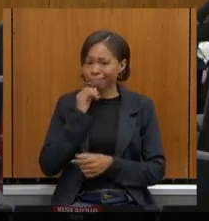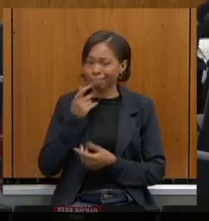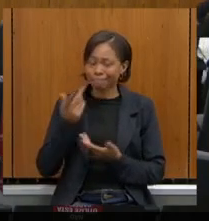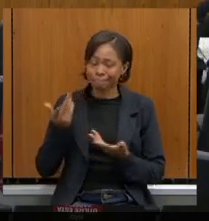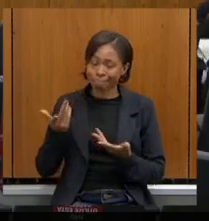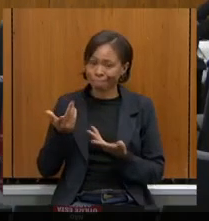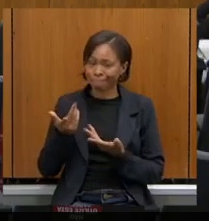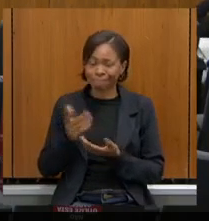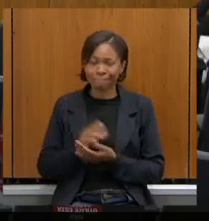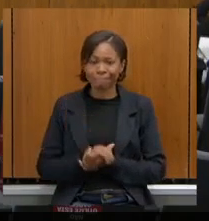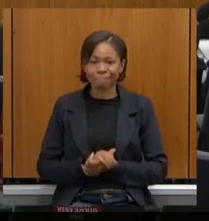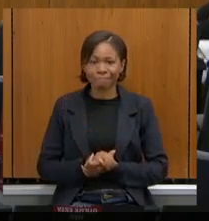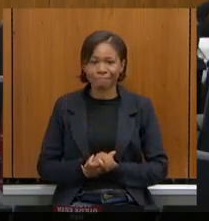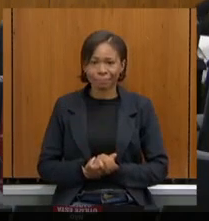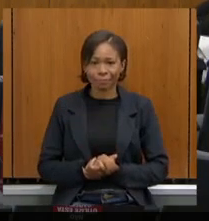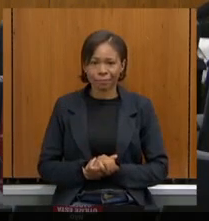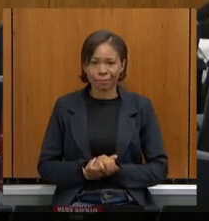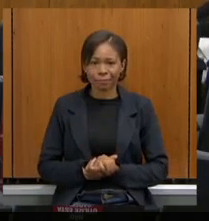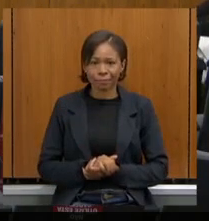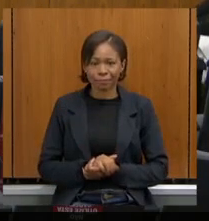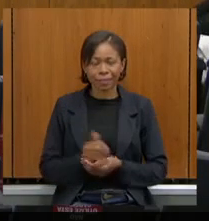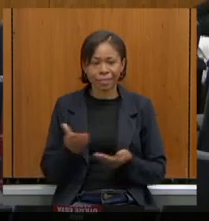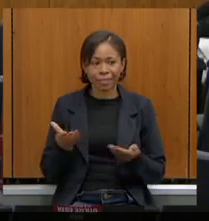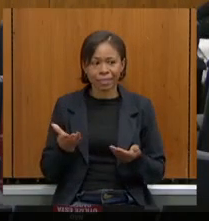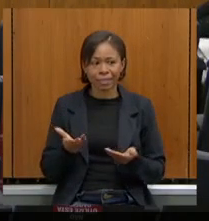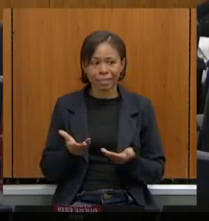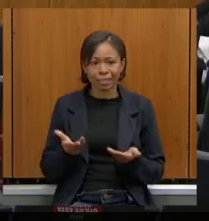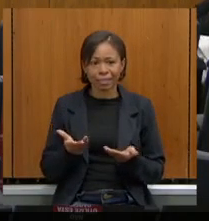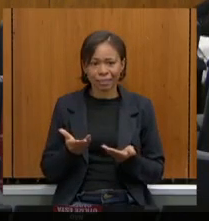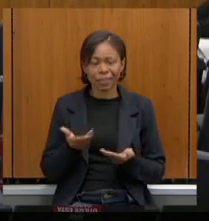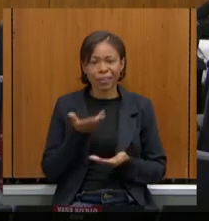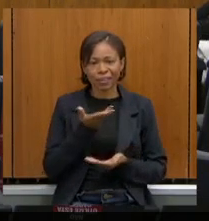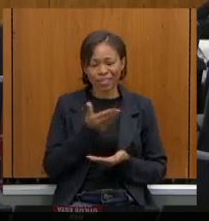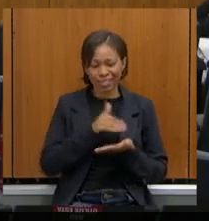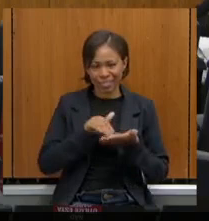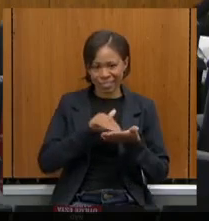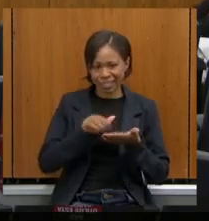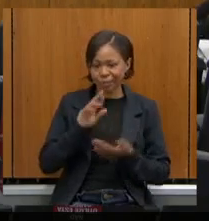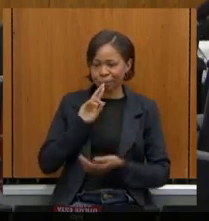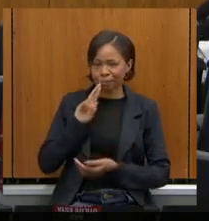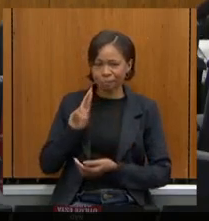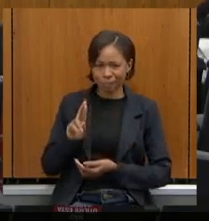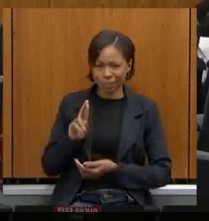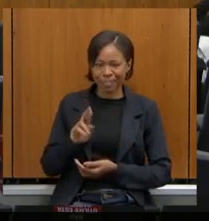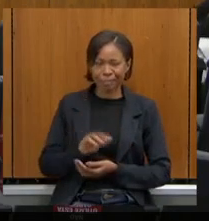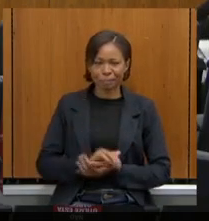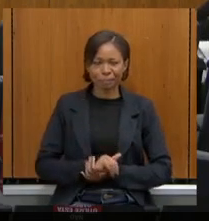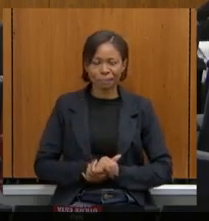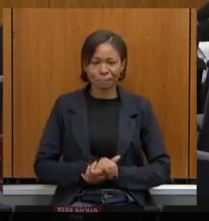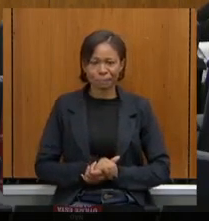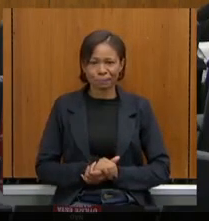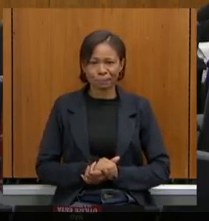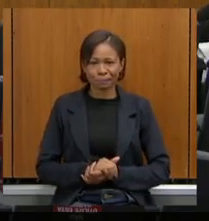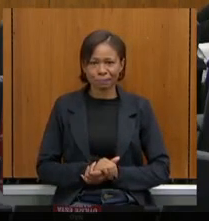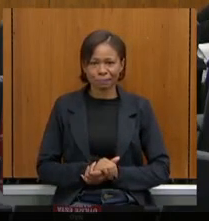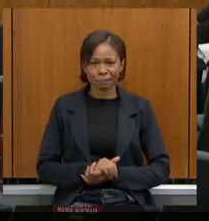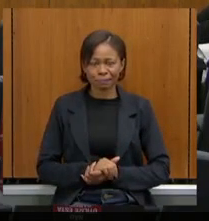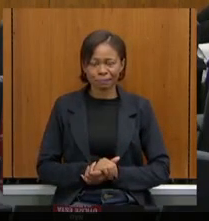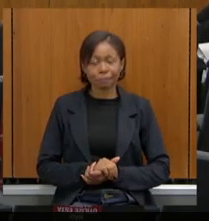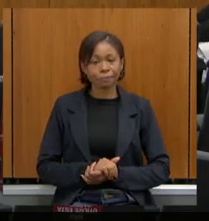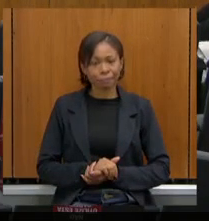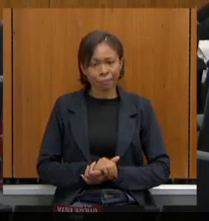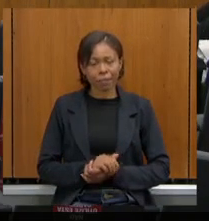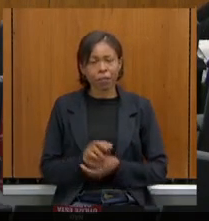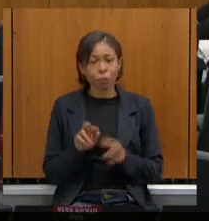isso que nós temos duas vezes. a palavra, então, ao secretário para responder o deputado Marquinhos Lemos? Obrigado. Bom, com relação